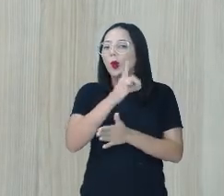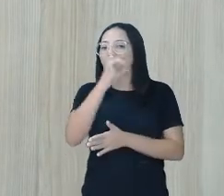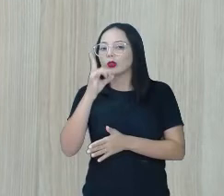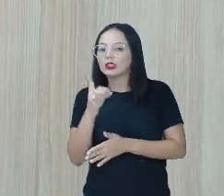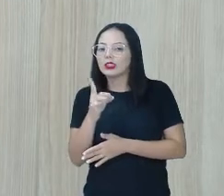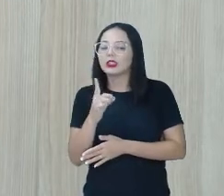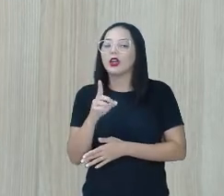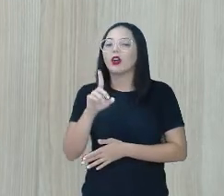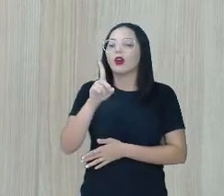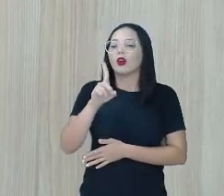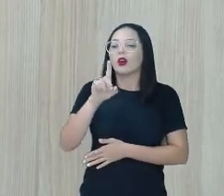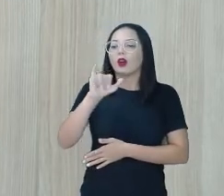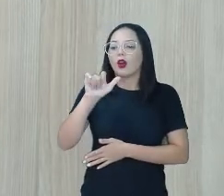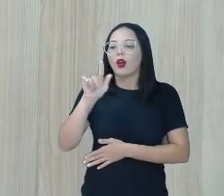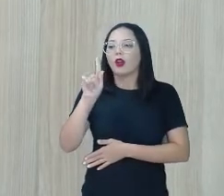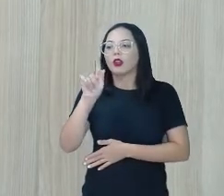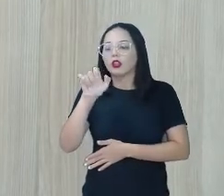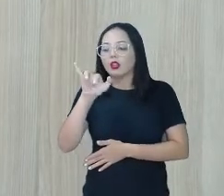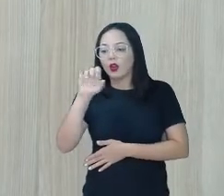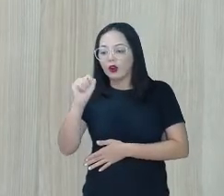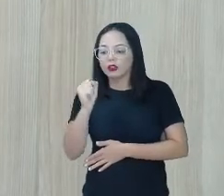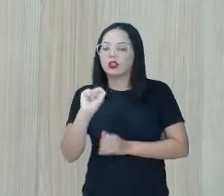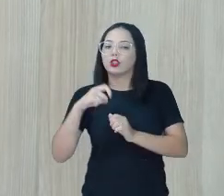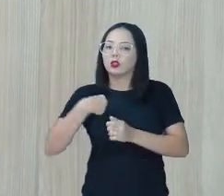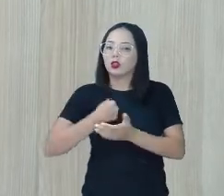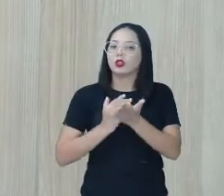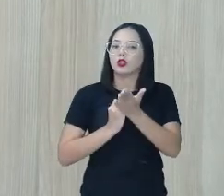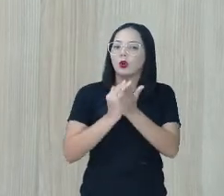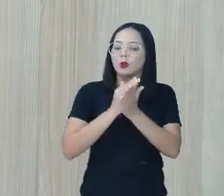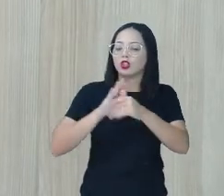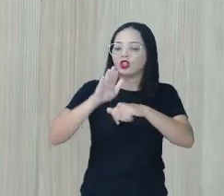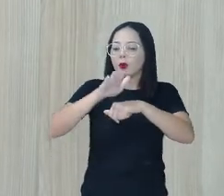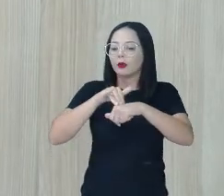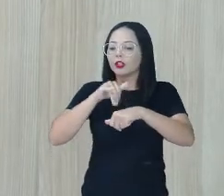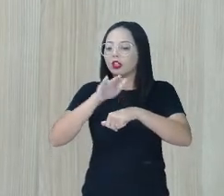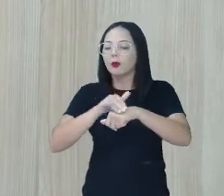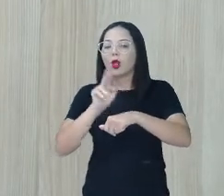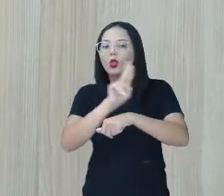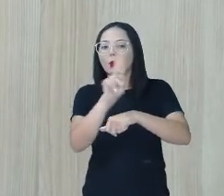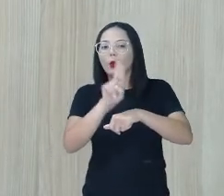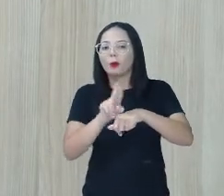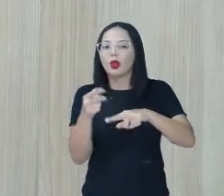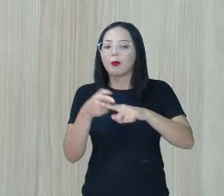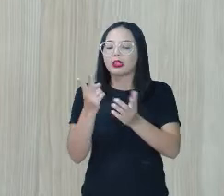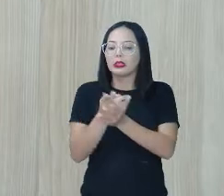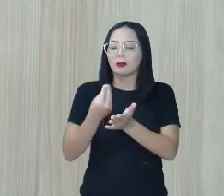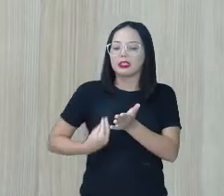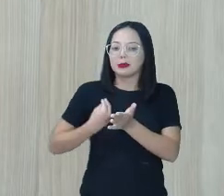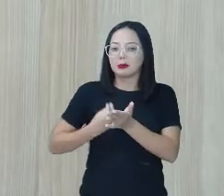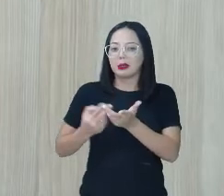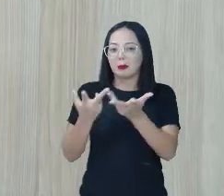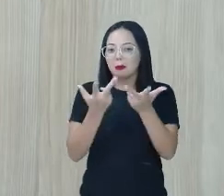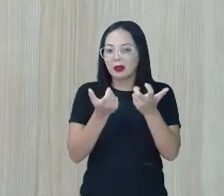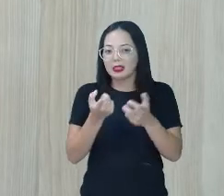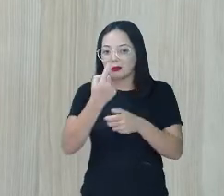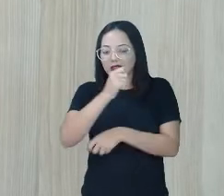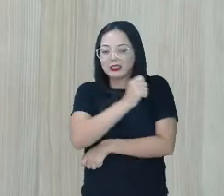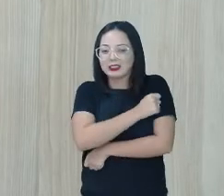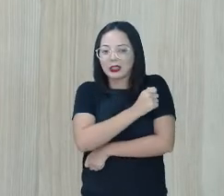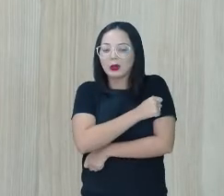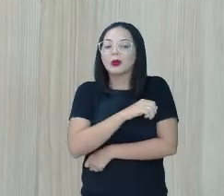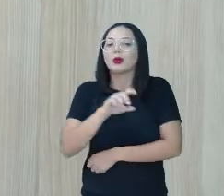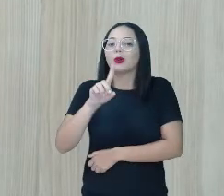o Diógenes, dando bom dia. A gente vai começar fazendo chamada aqui já, tão presente que a gente vê alguns alunos de